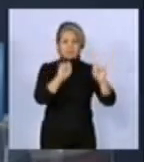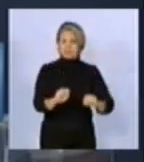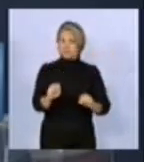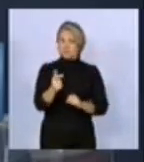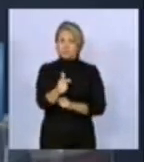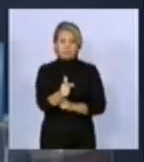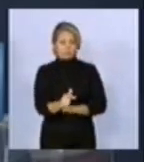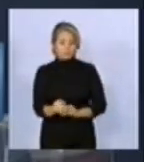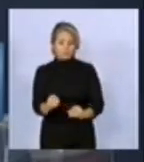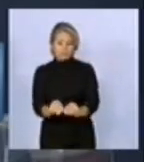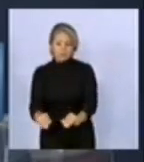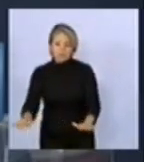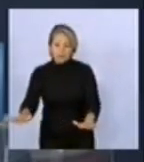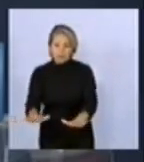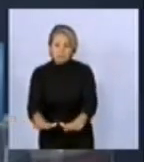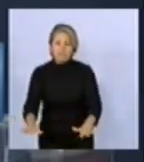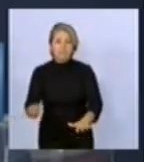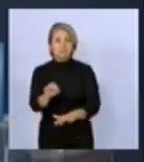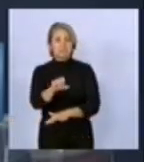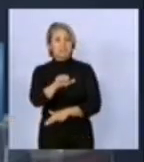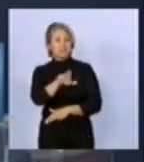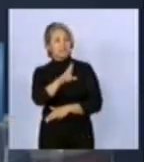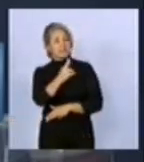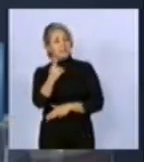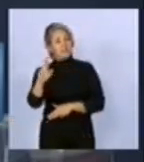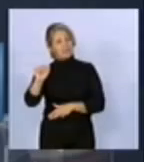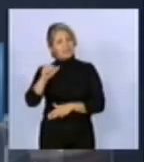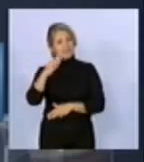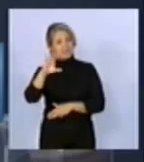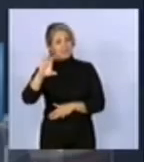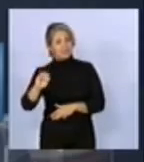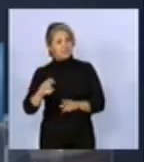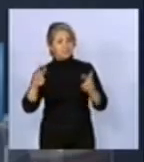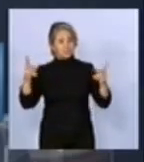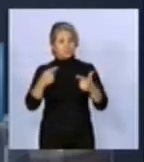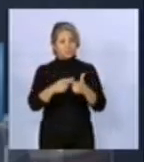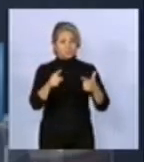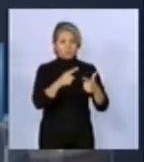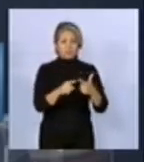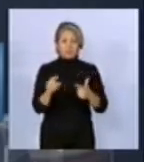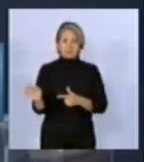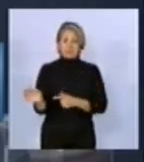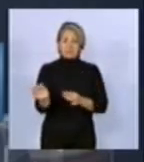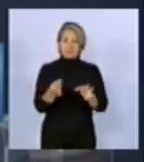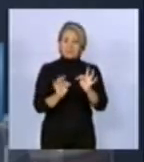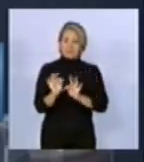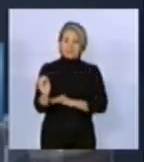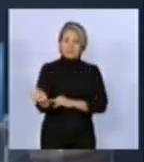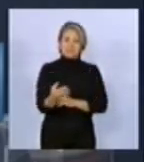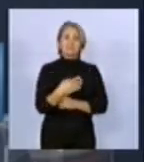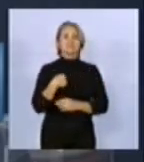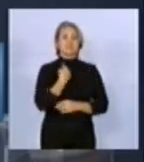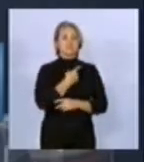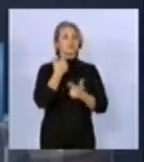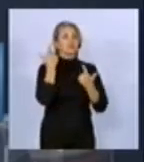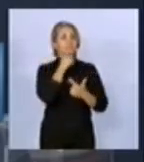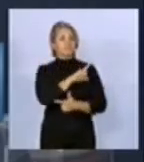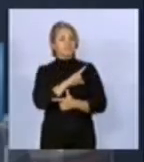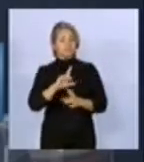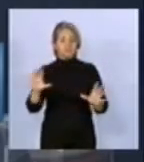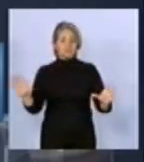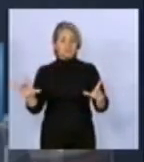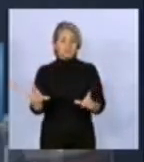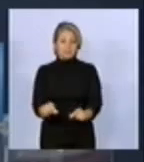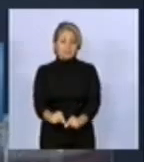né hoje com a a modernização e geoprocessamento técnicas novas a gente consegue fazer essa eliminação dos